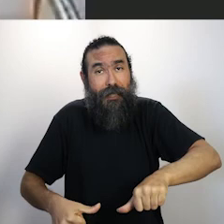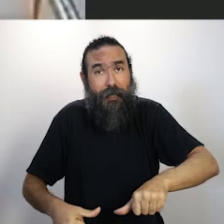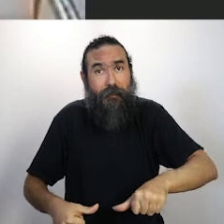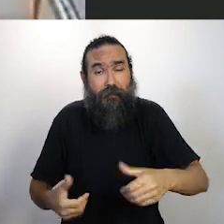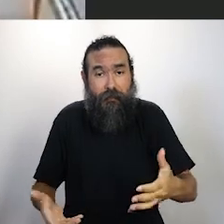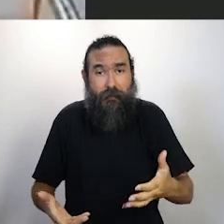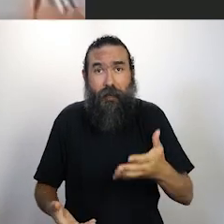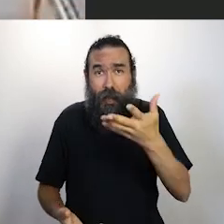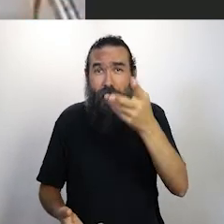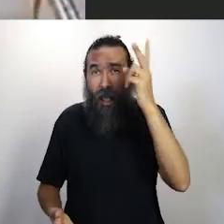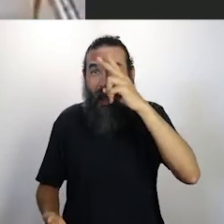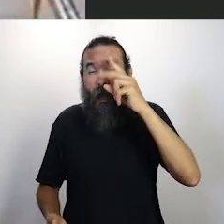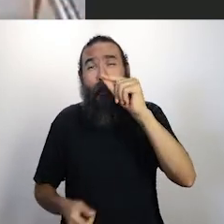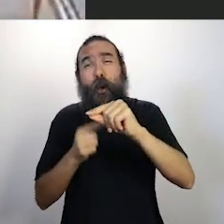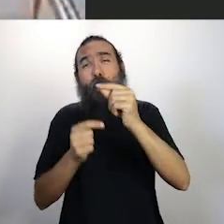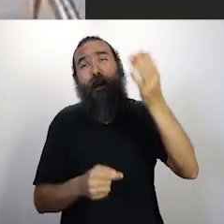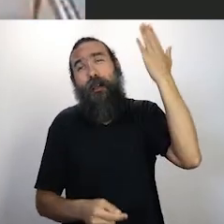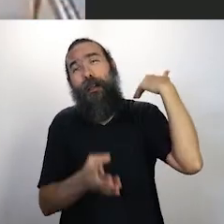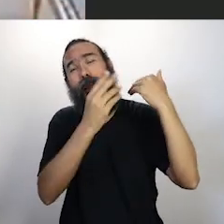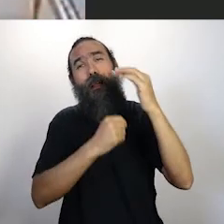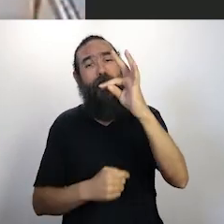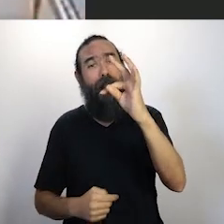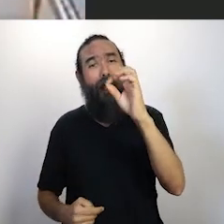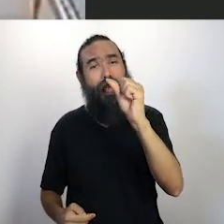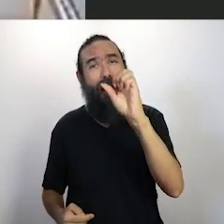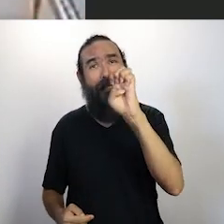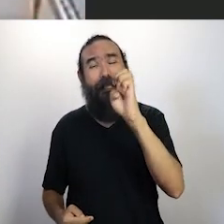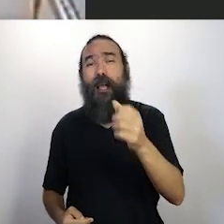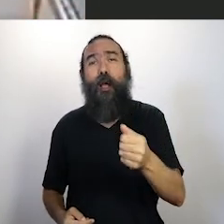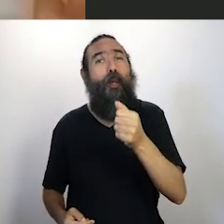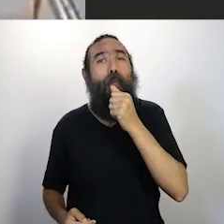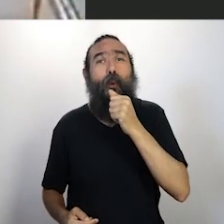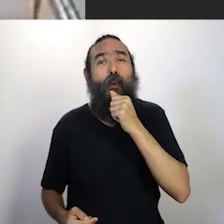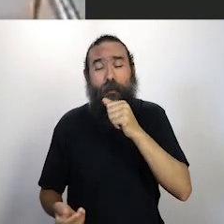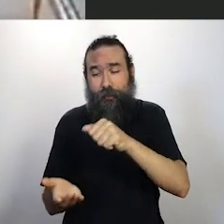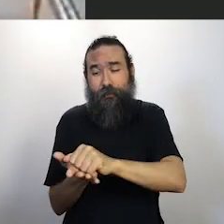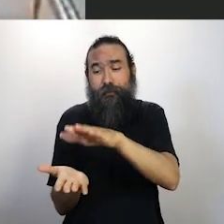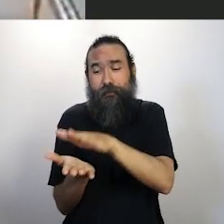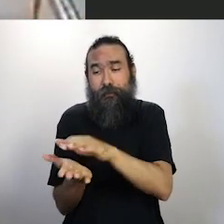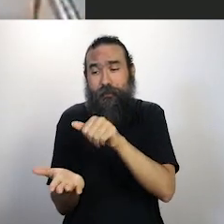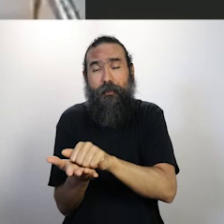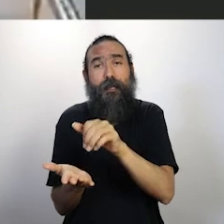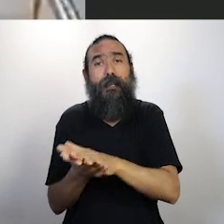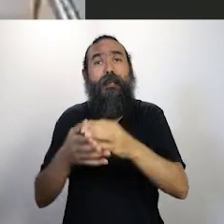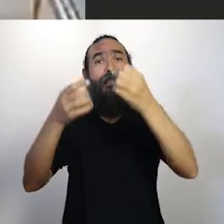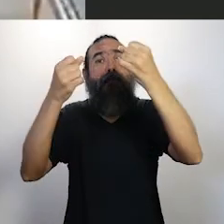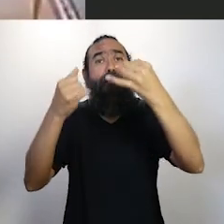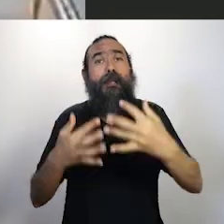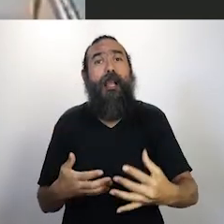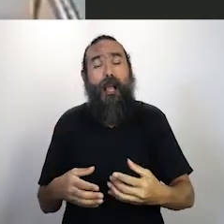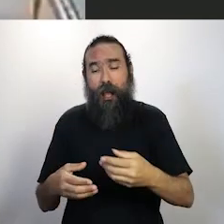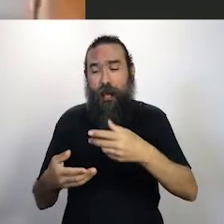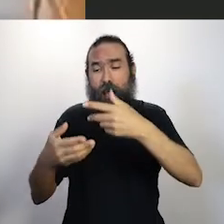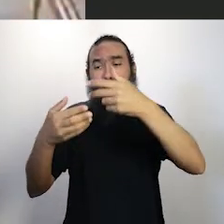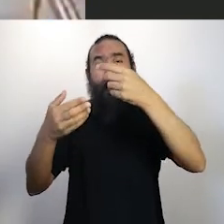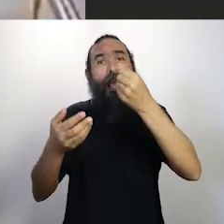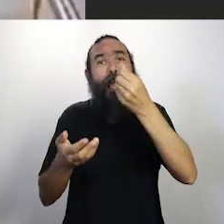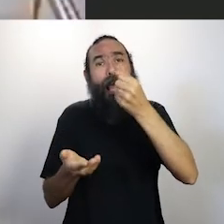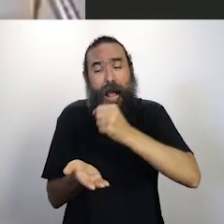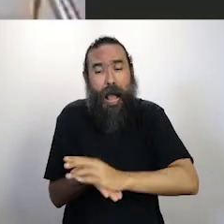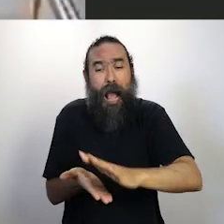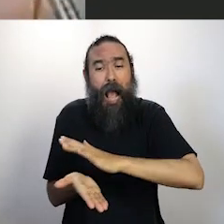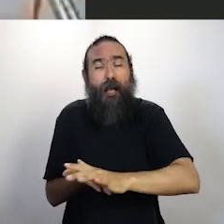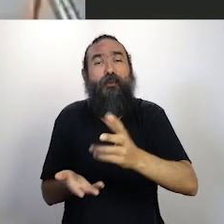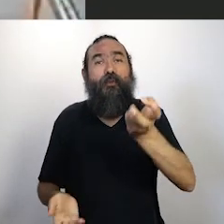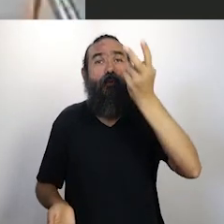relação a prestação prestação de contas dos pontos de cultura uma austeridade né desmesurada